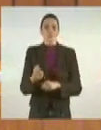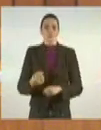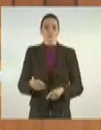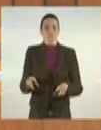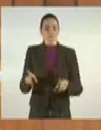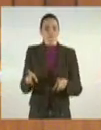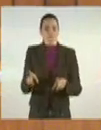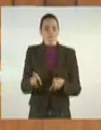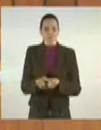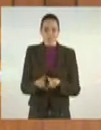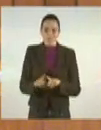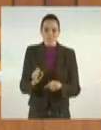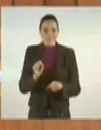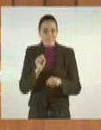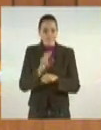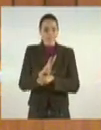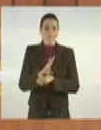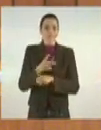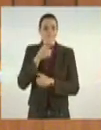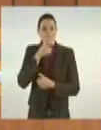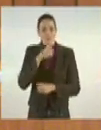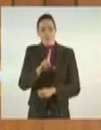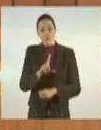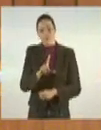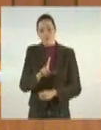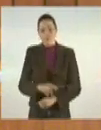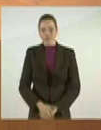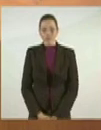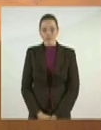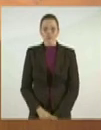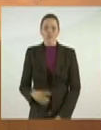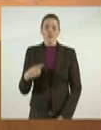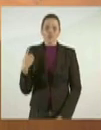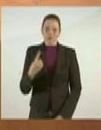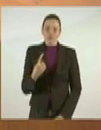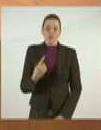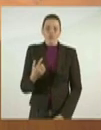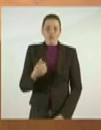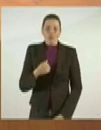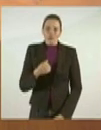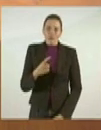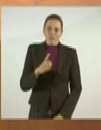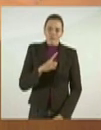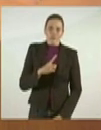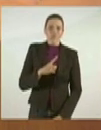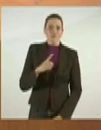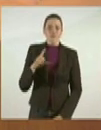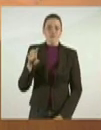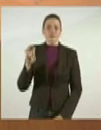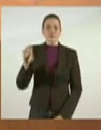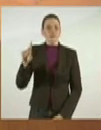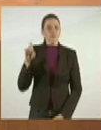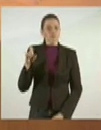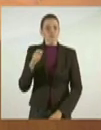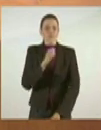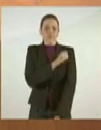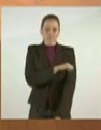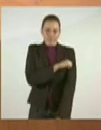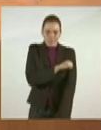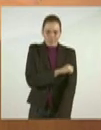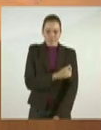forma igual nós temos alunos ex-alunos Deputado Adriano sarnei como